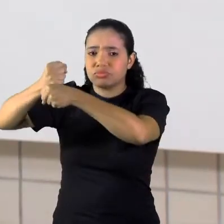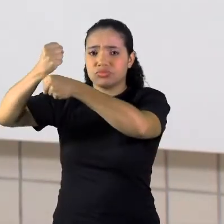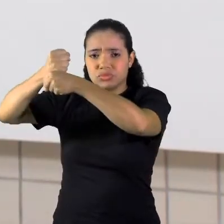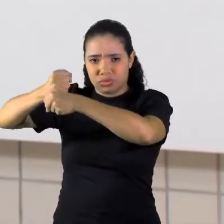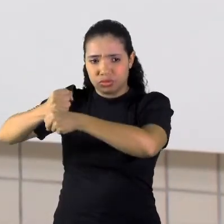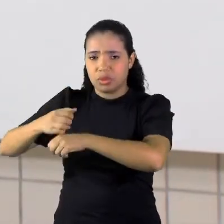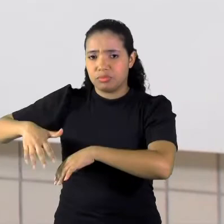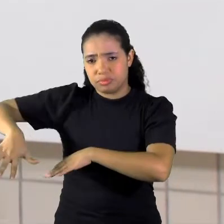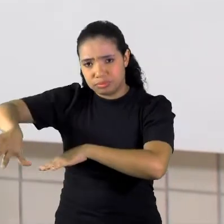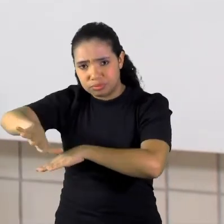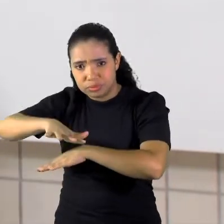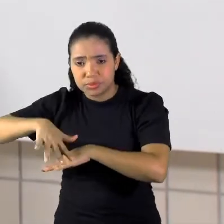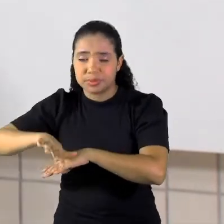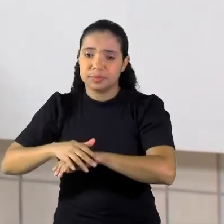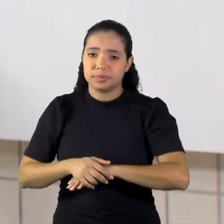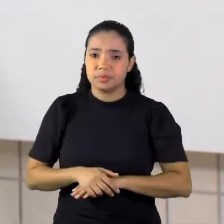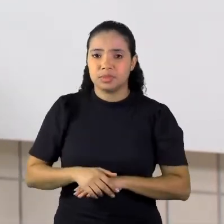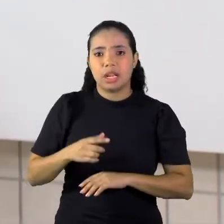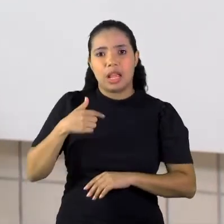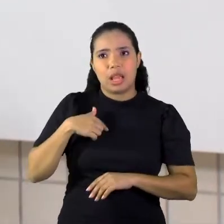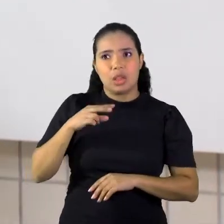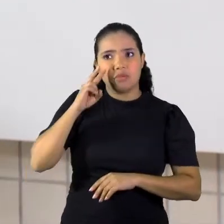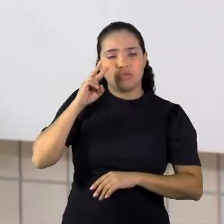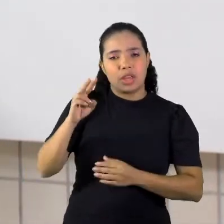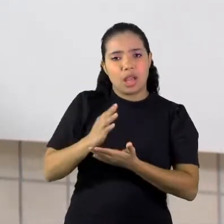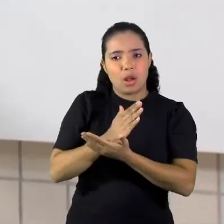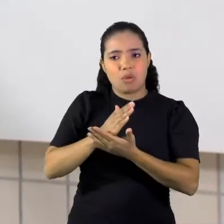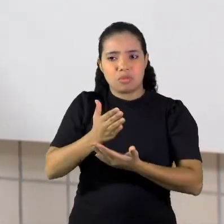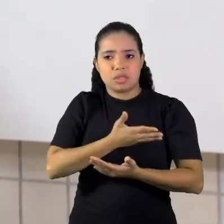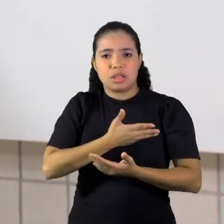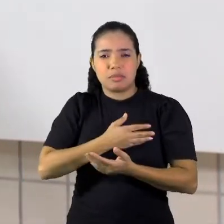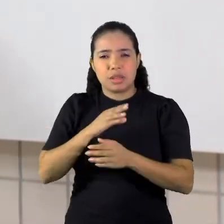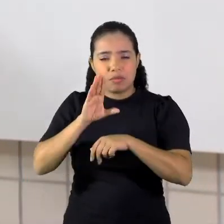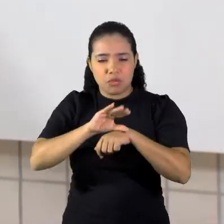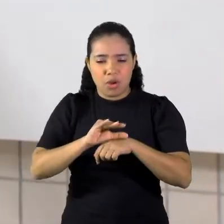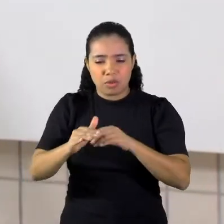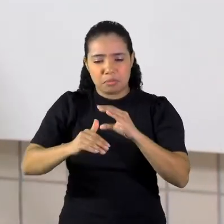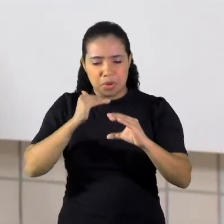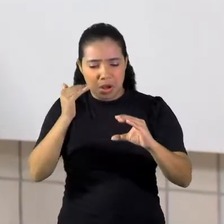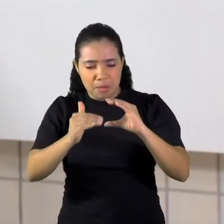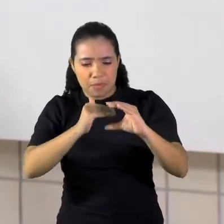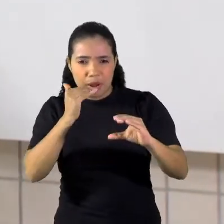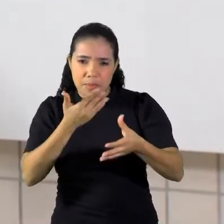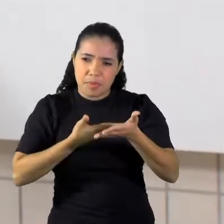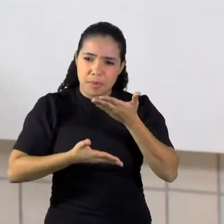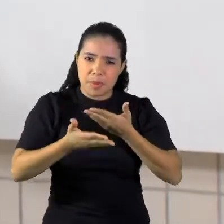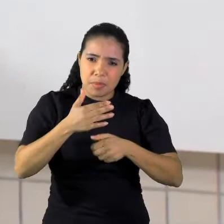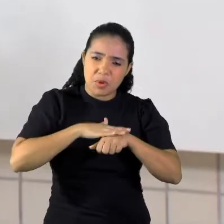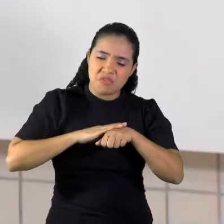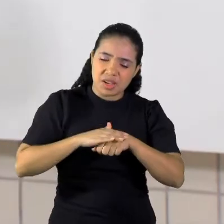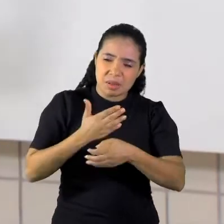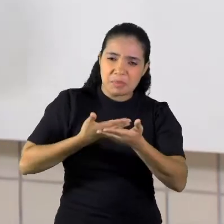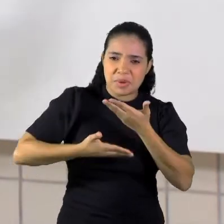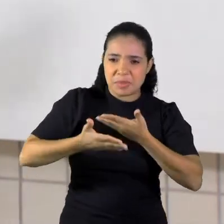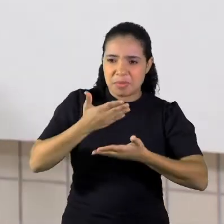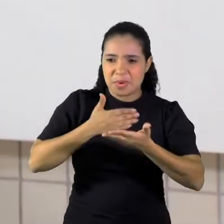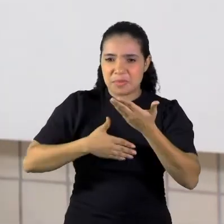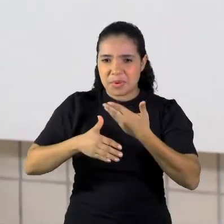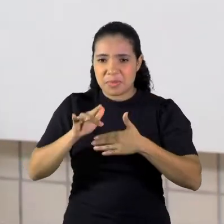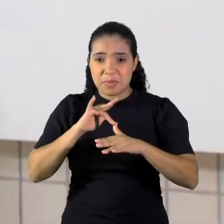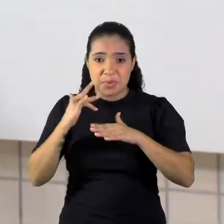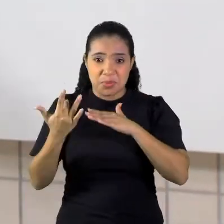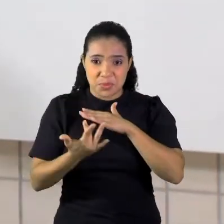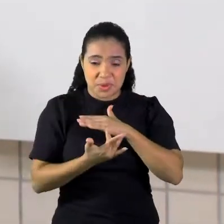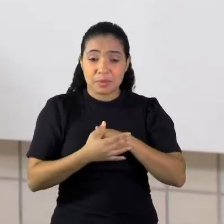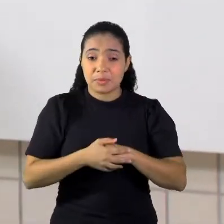participação da ONU, eu me recordo, porque eu vi alguns colegas meus mandando imagens e compartilhando, e nós conversávamos pelas mídias